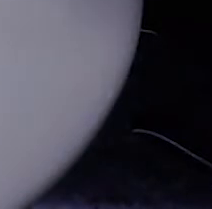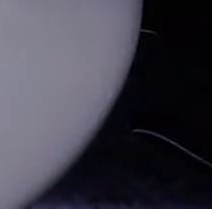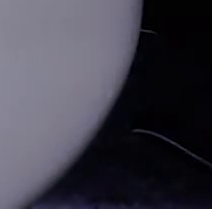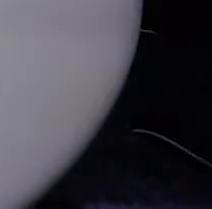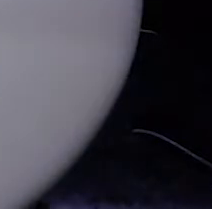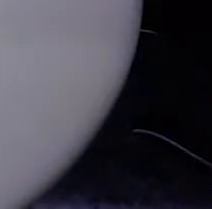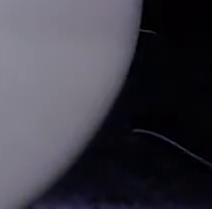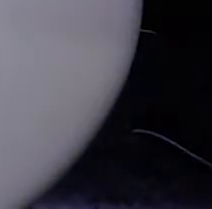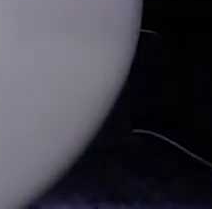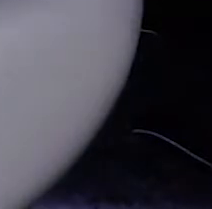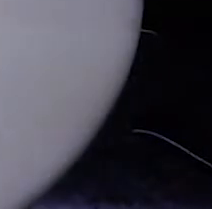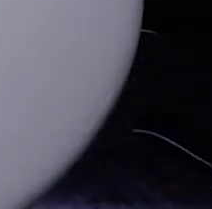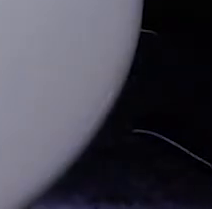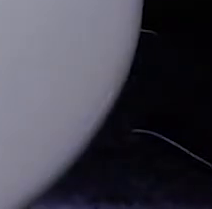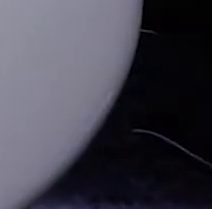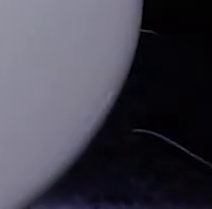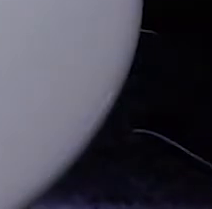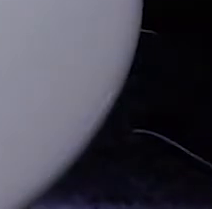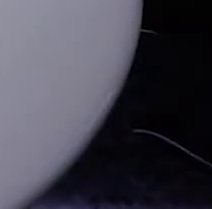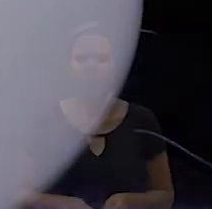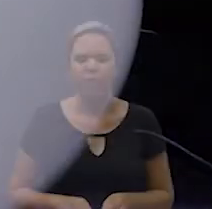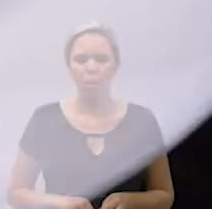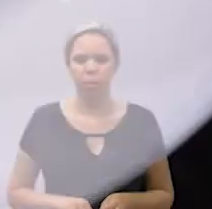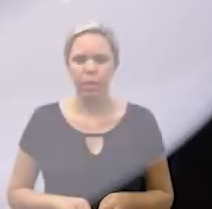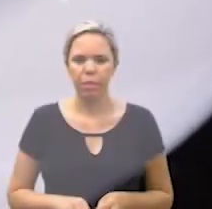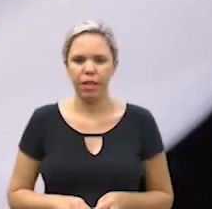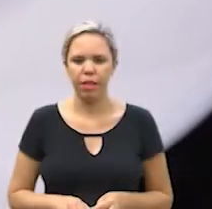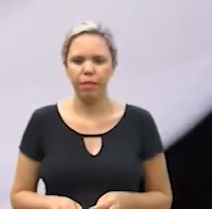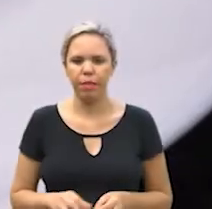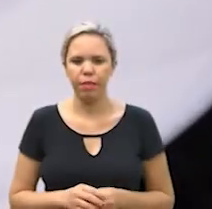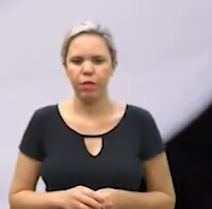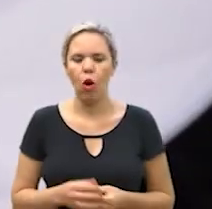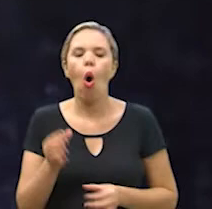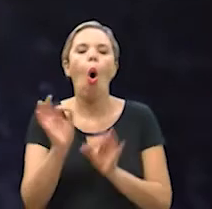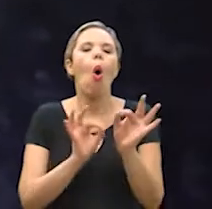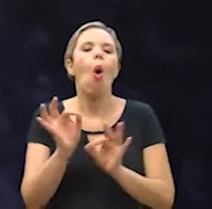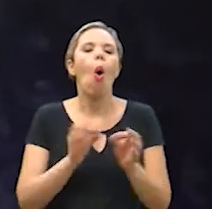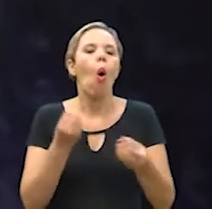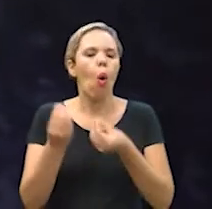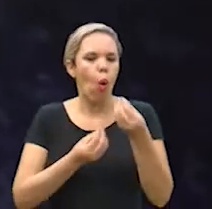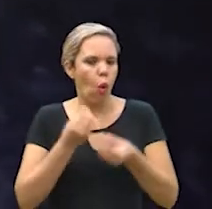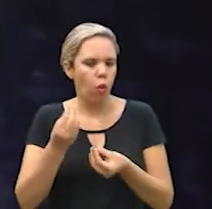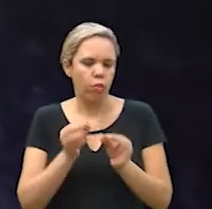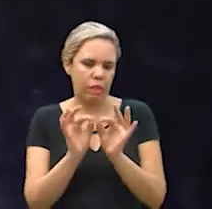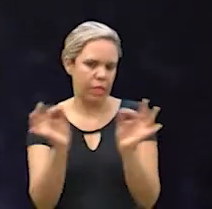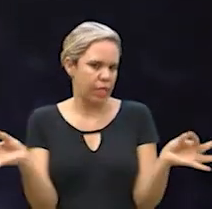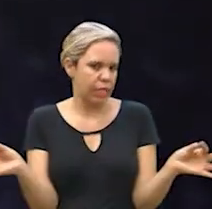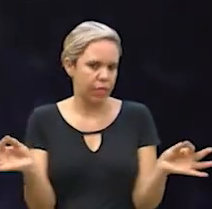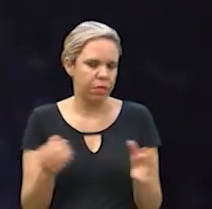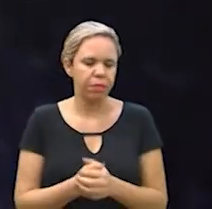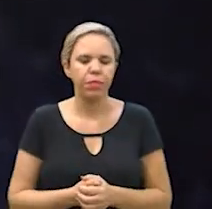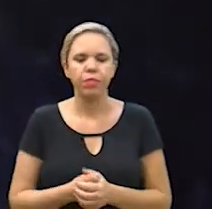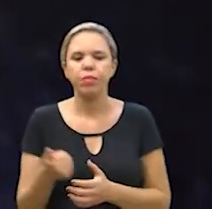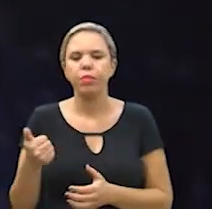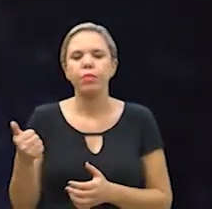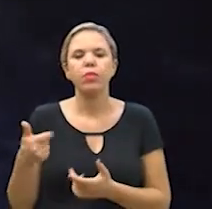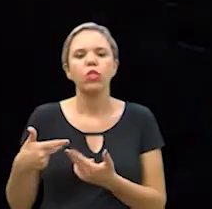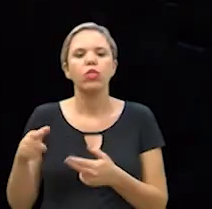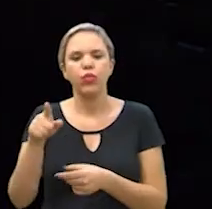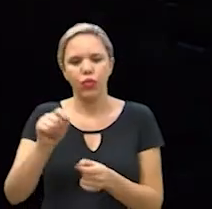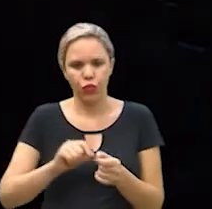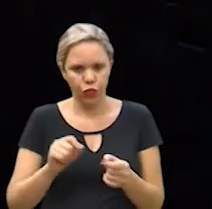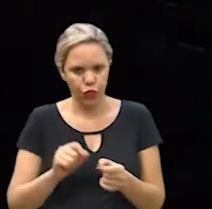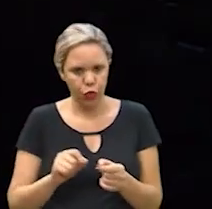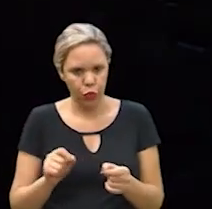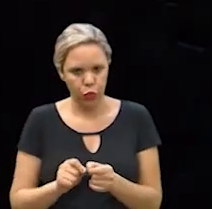pimenta do reino, páprica defumada e sal. E o modo de preparo é muito simples. A primeira coisa que você